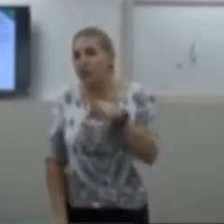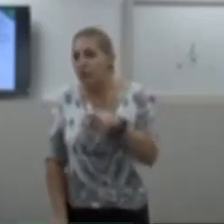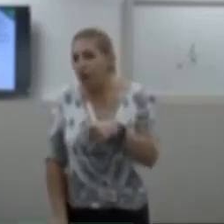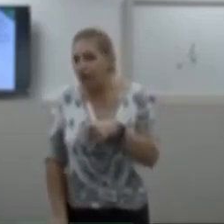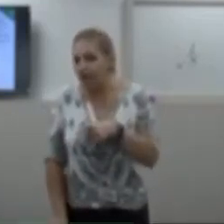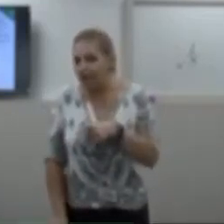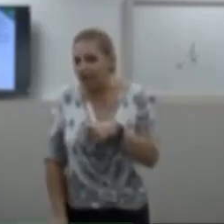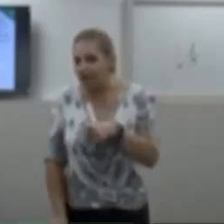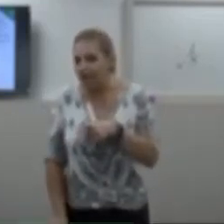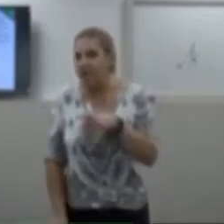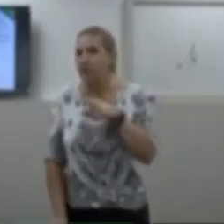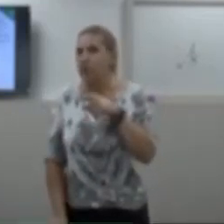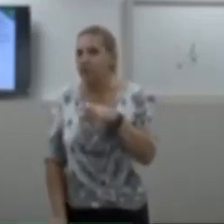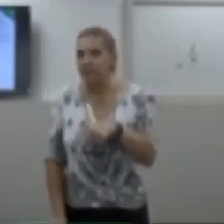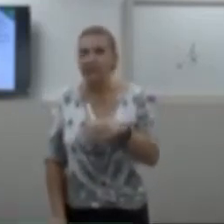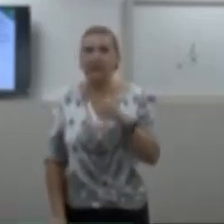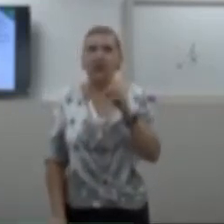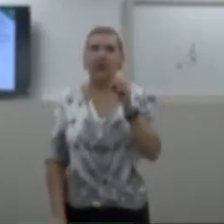dia